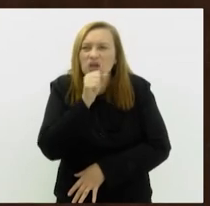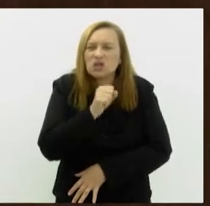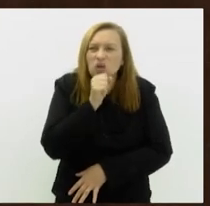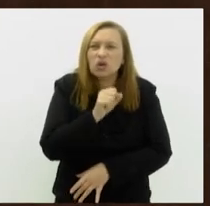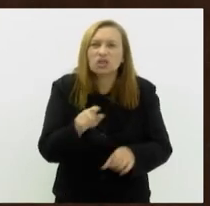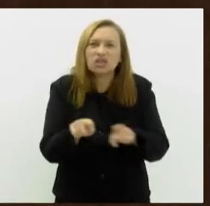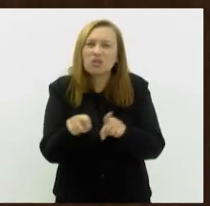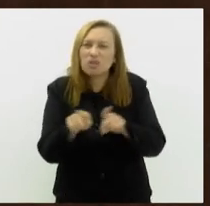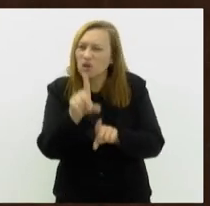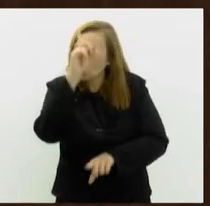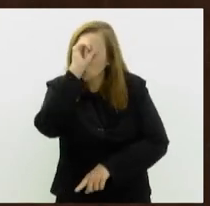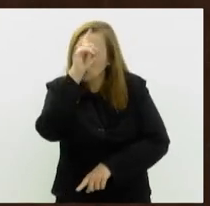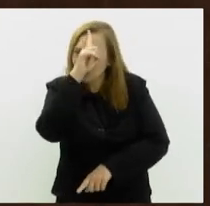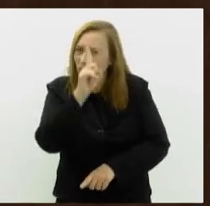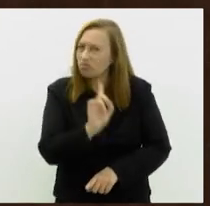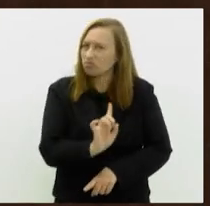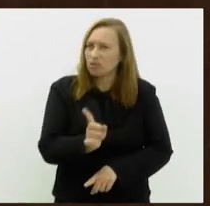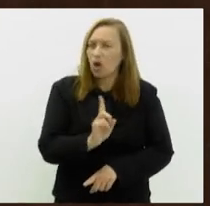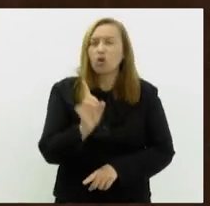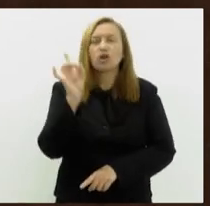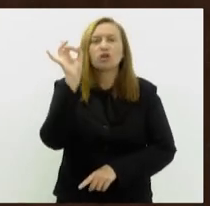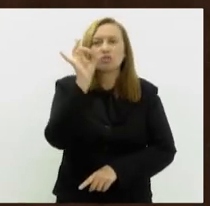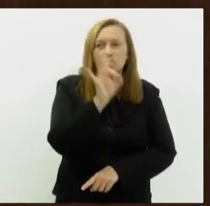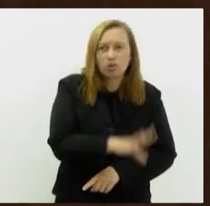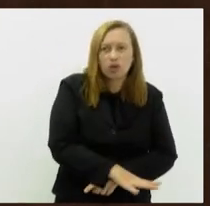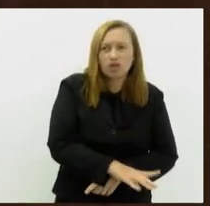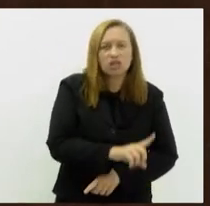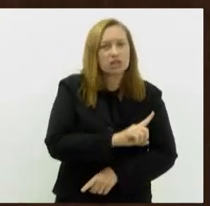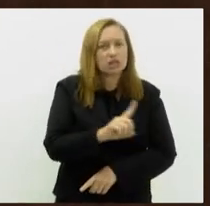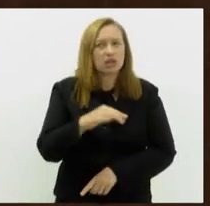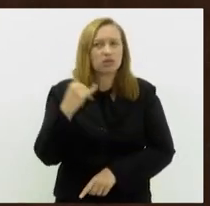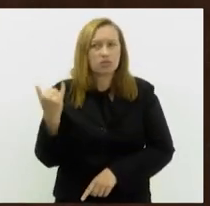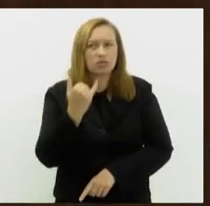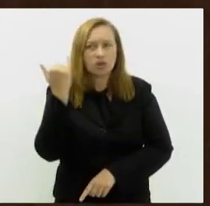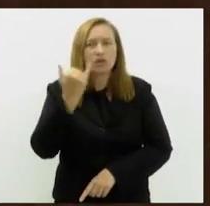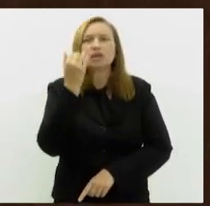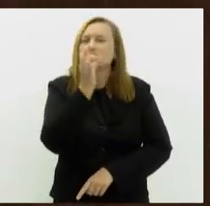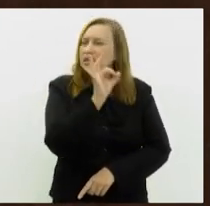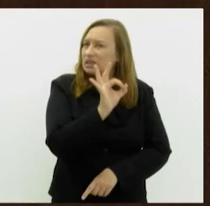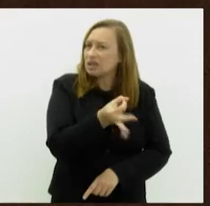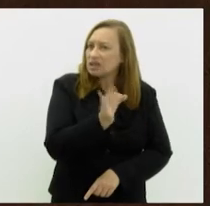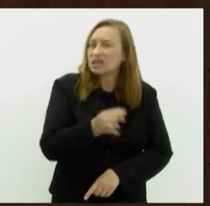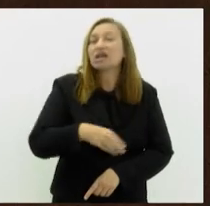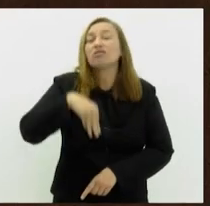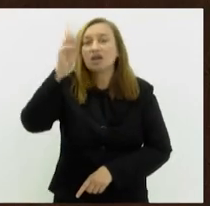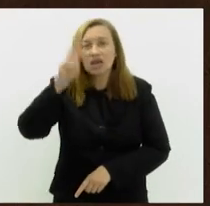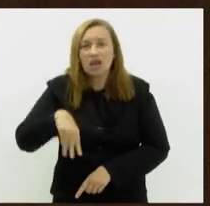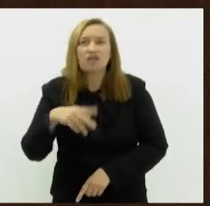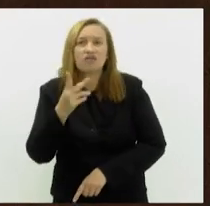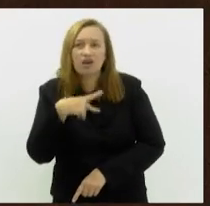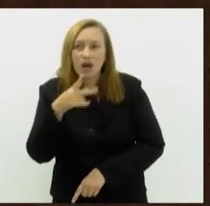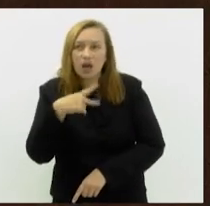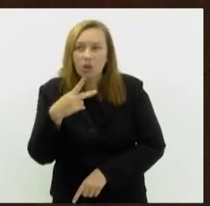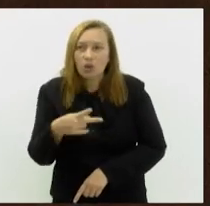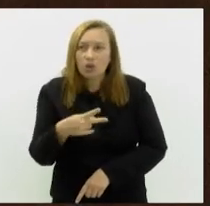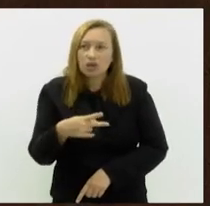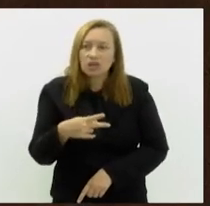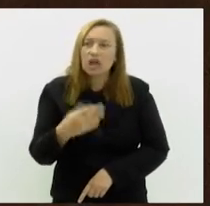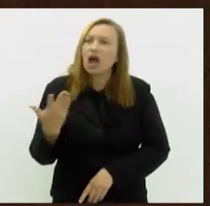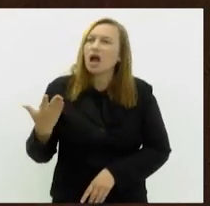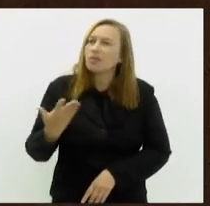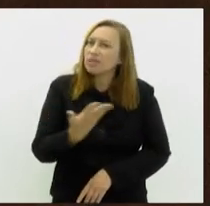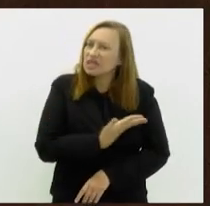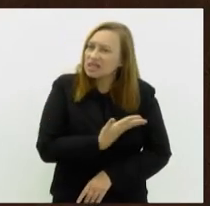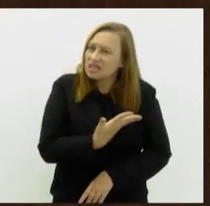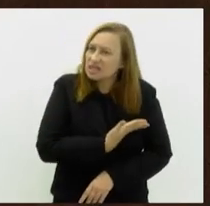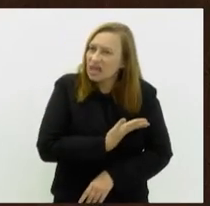hospital. E, por último, não menos importante, está correto quem falou que a